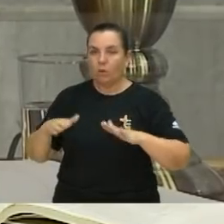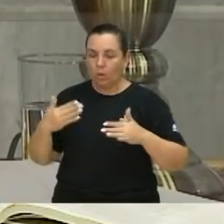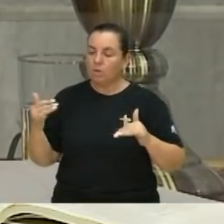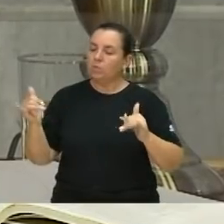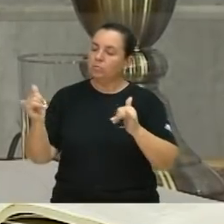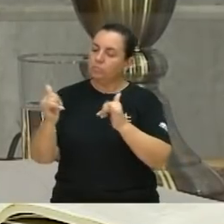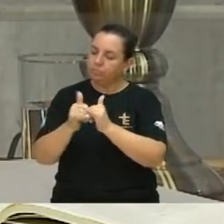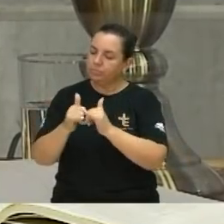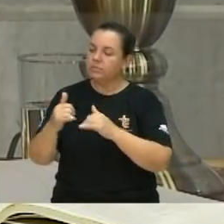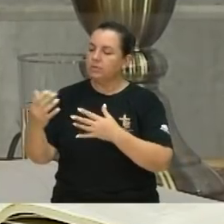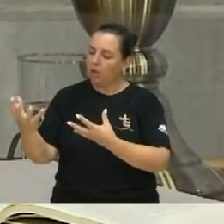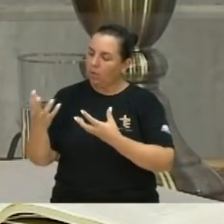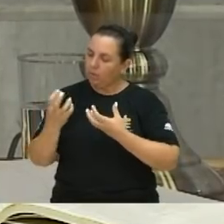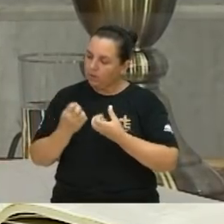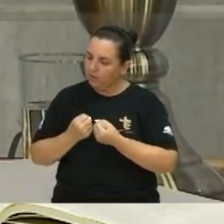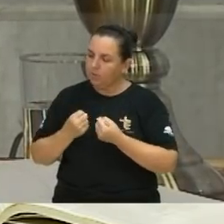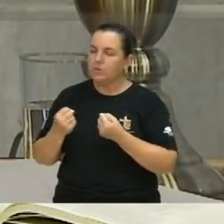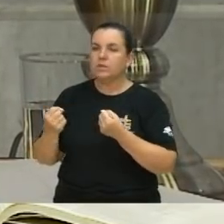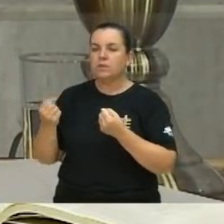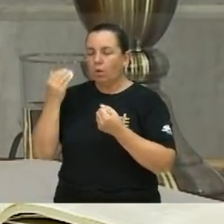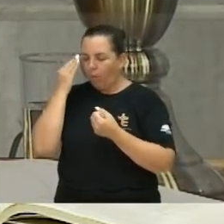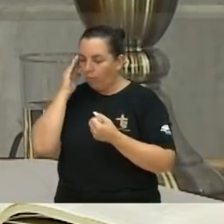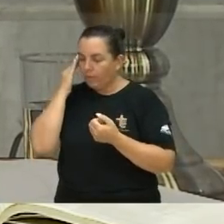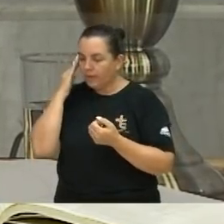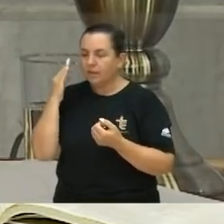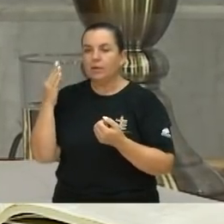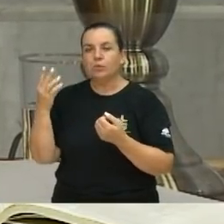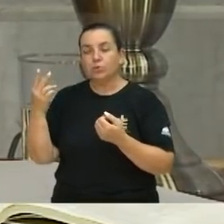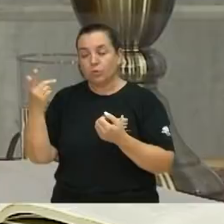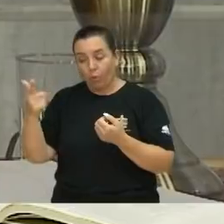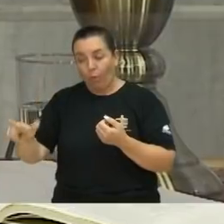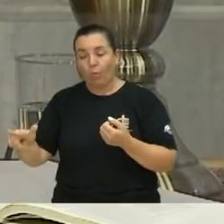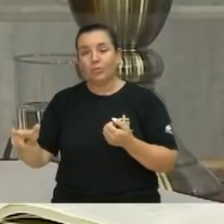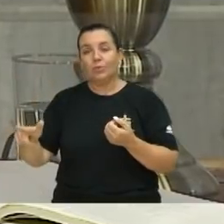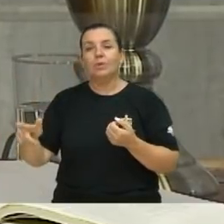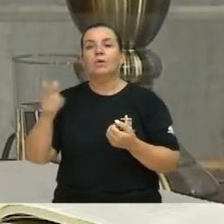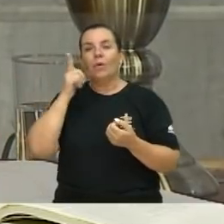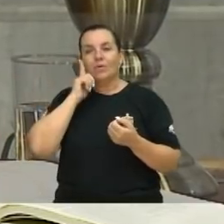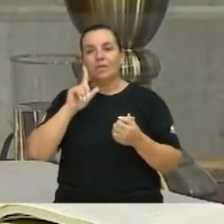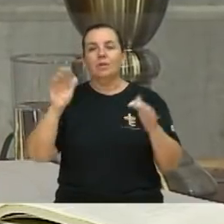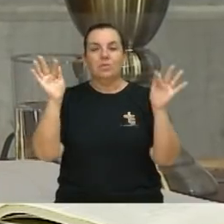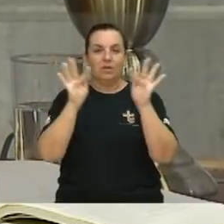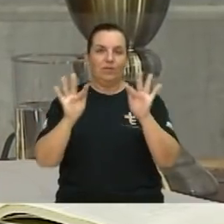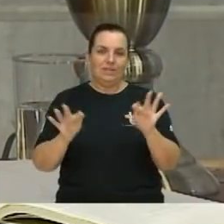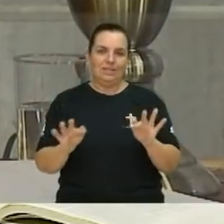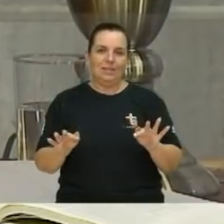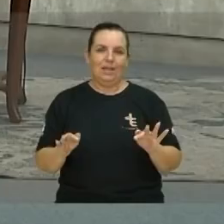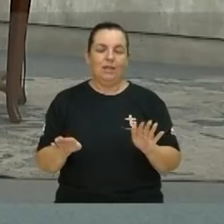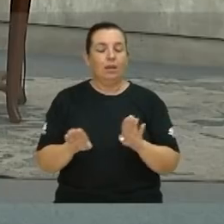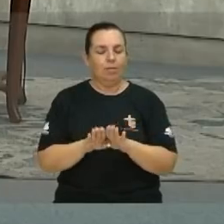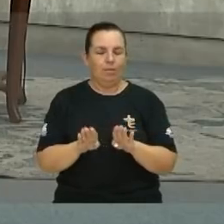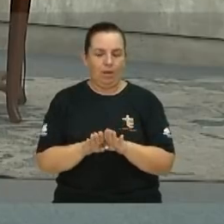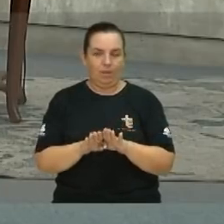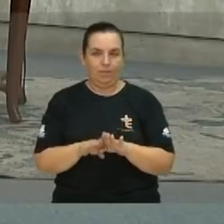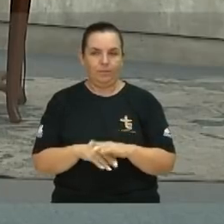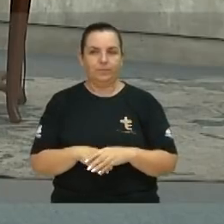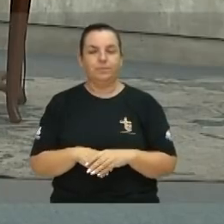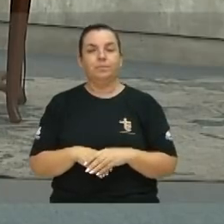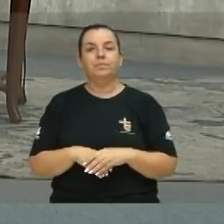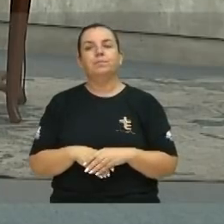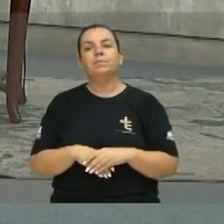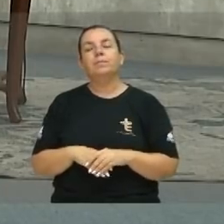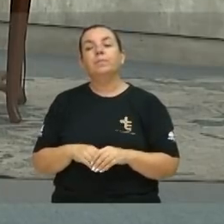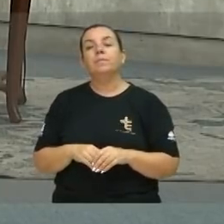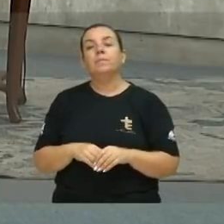acolhemos compreendemos é vamos tentar observar aqui nem